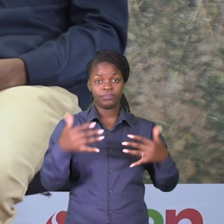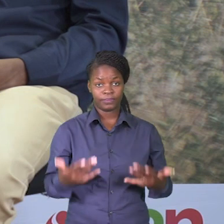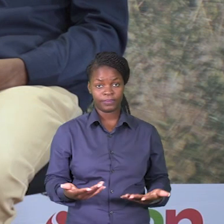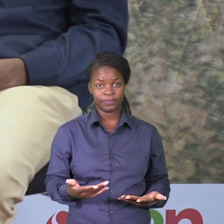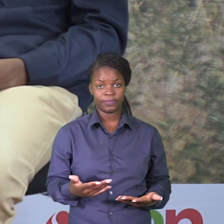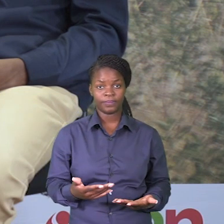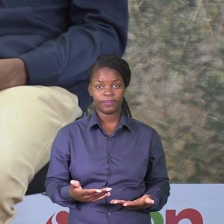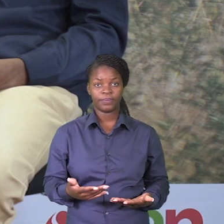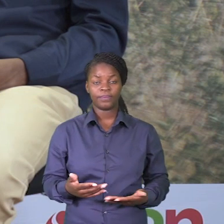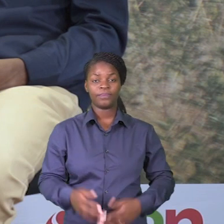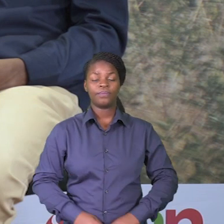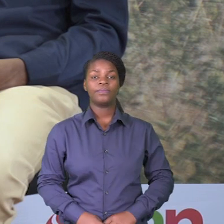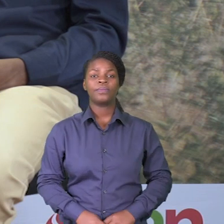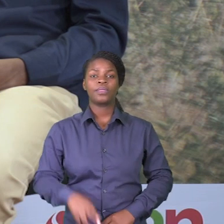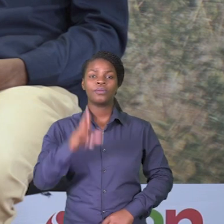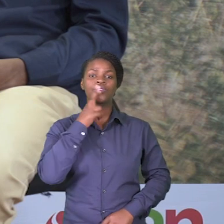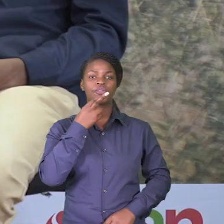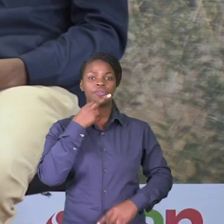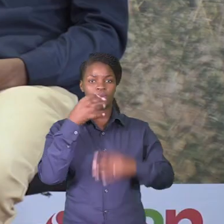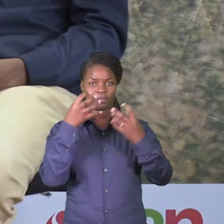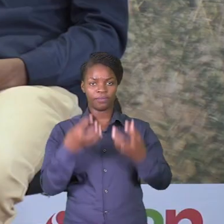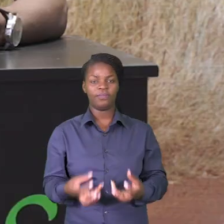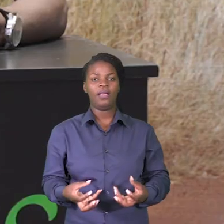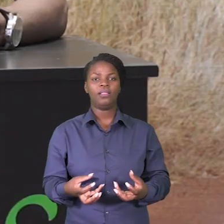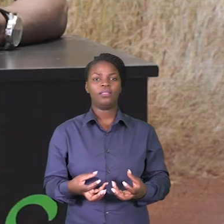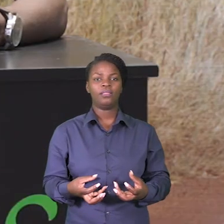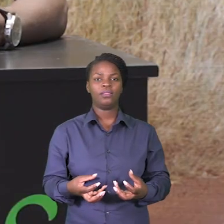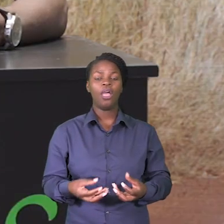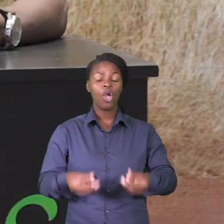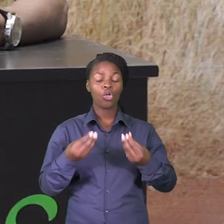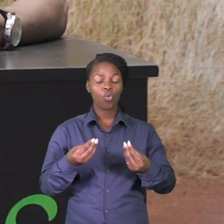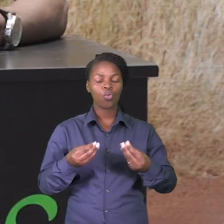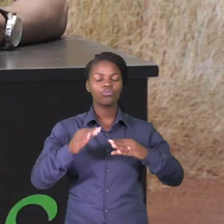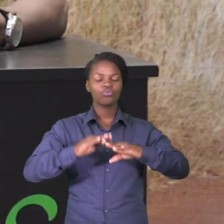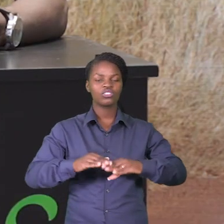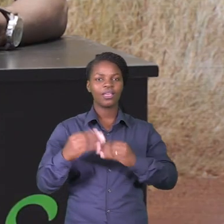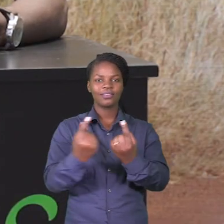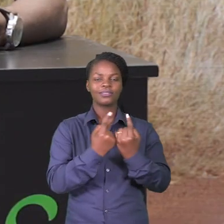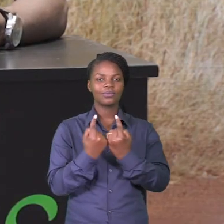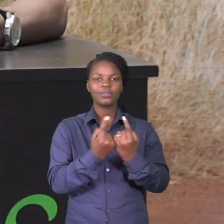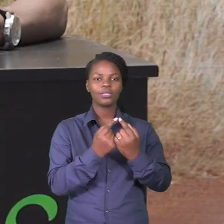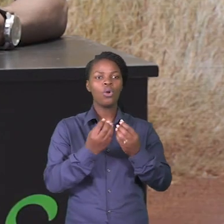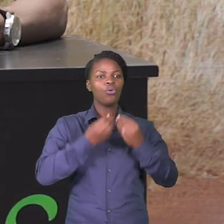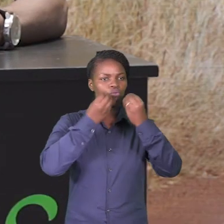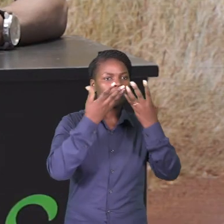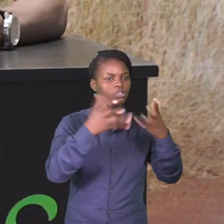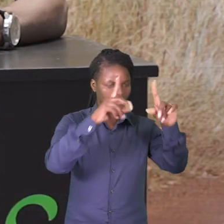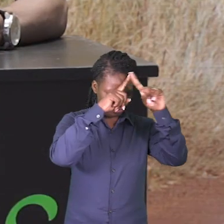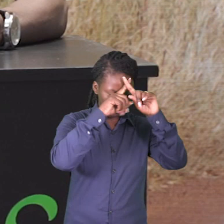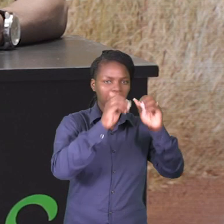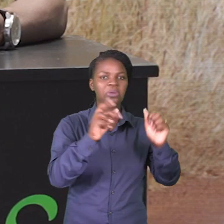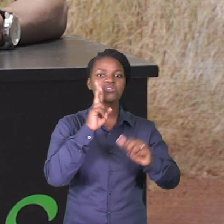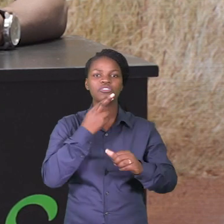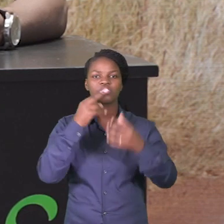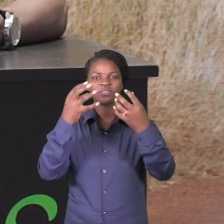eh às vezes h não tem uma não se tem uma resposta sobre em que estado está o caso foi denunciado mas não há nenhuma